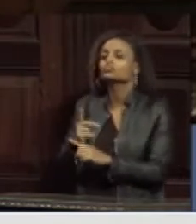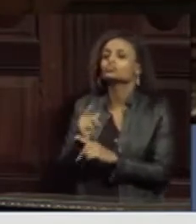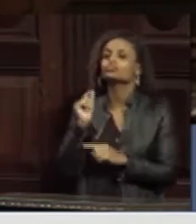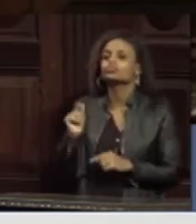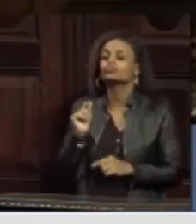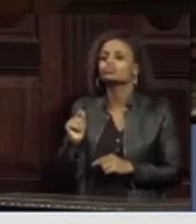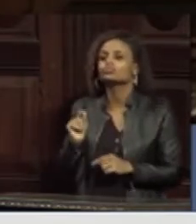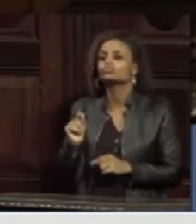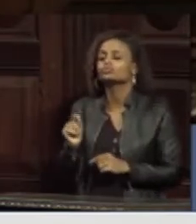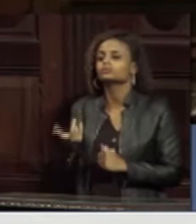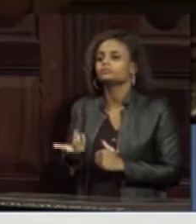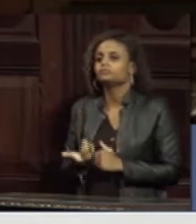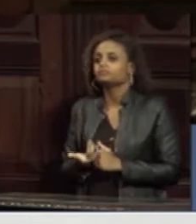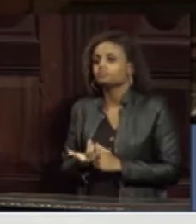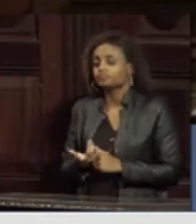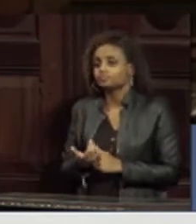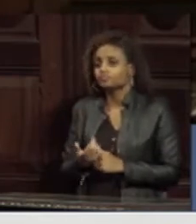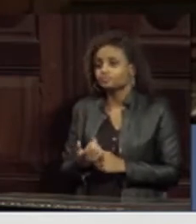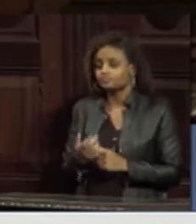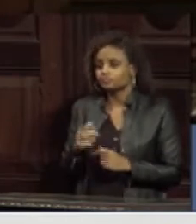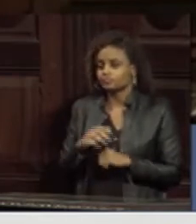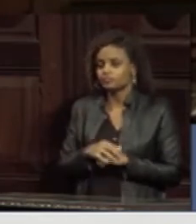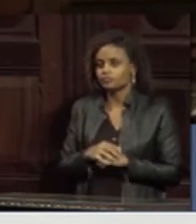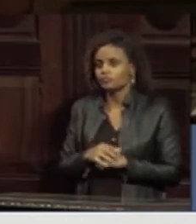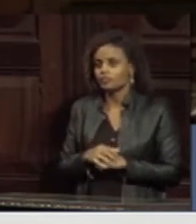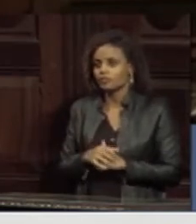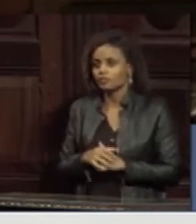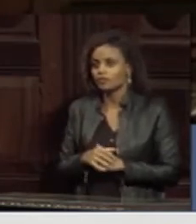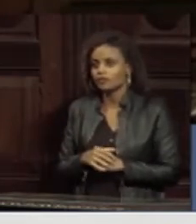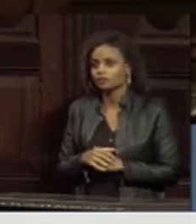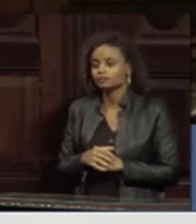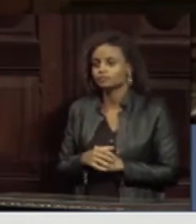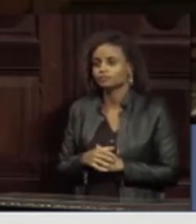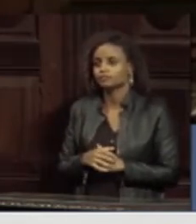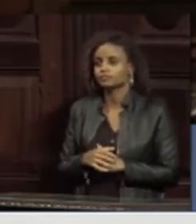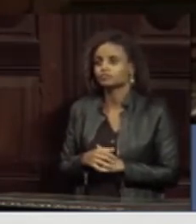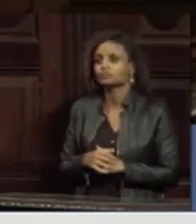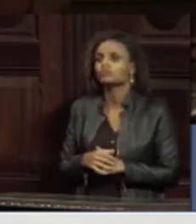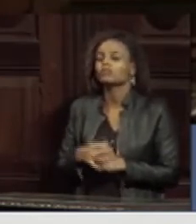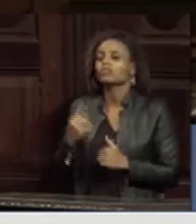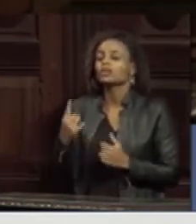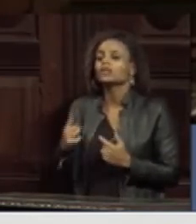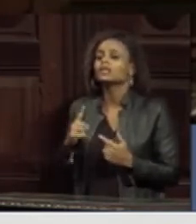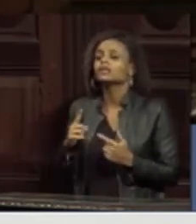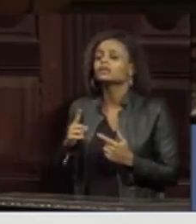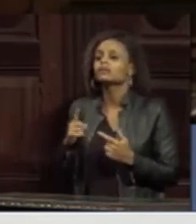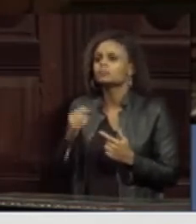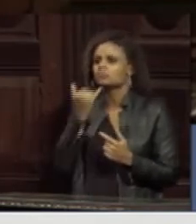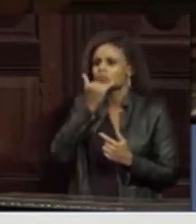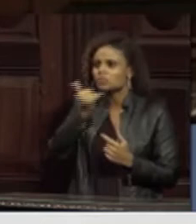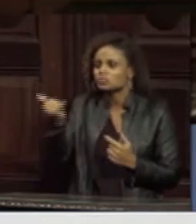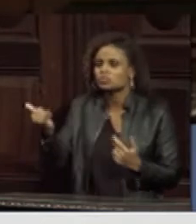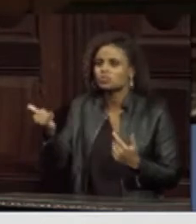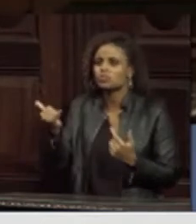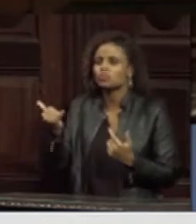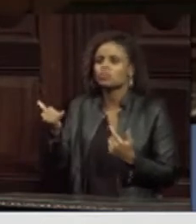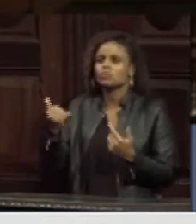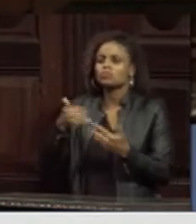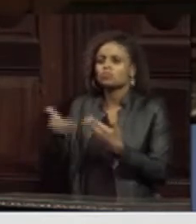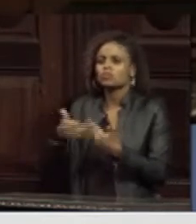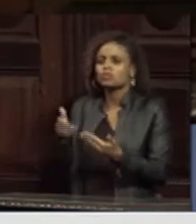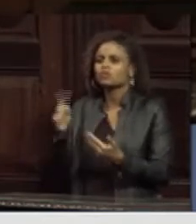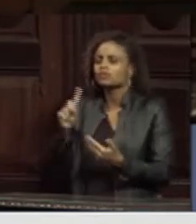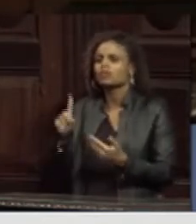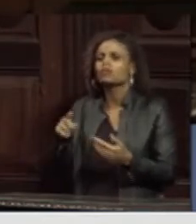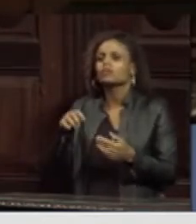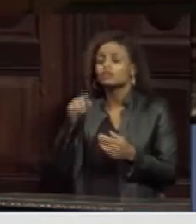que não esteja respaldada no nome de XYZ, mas que esteja respaldado num caminho,